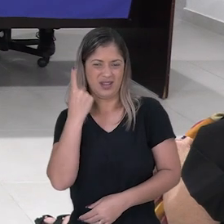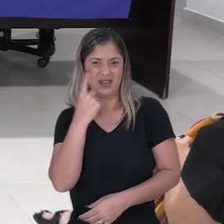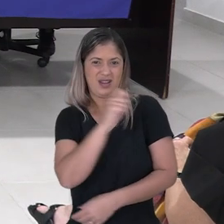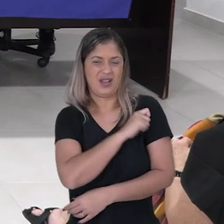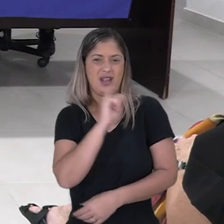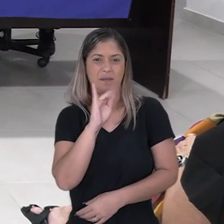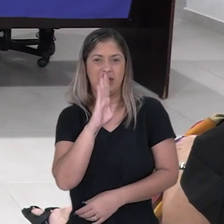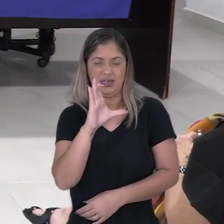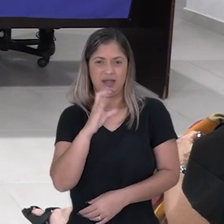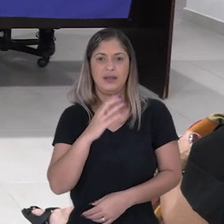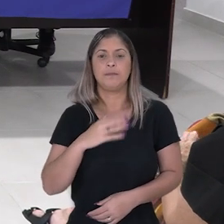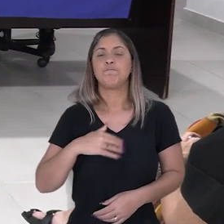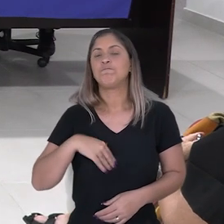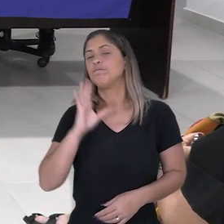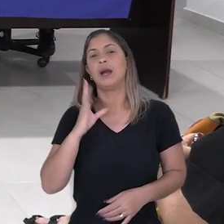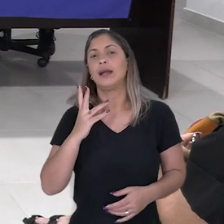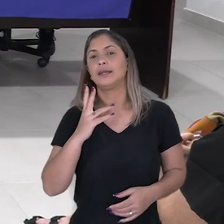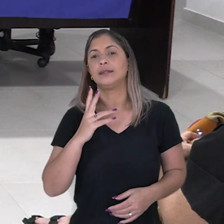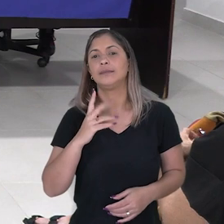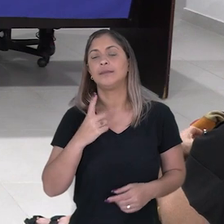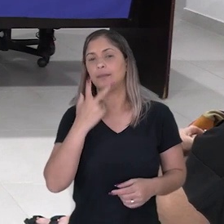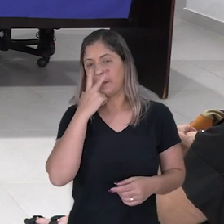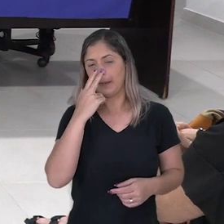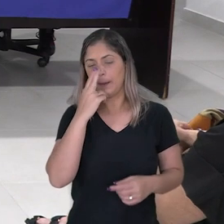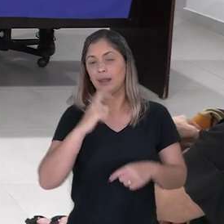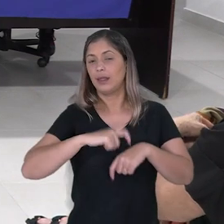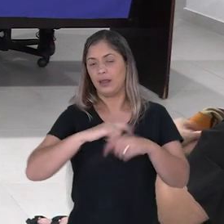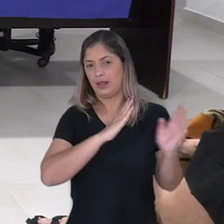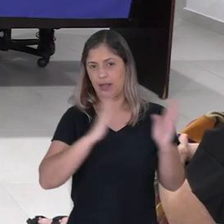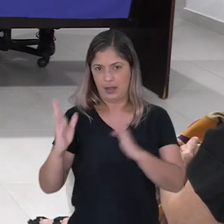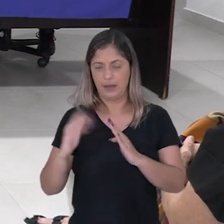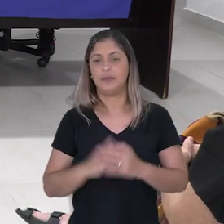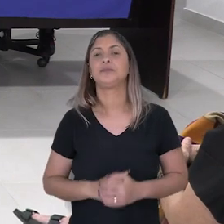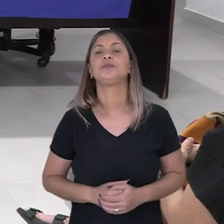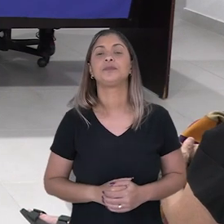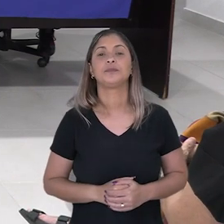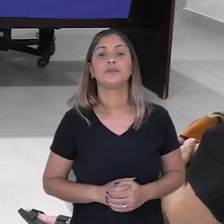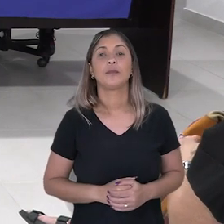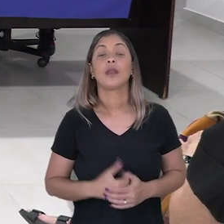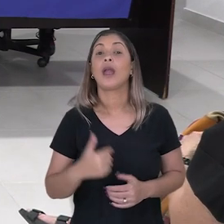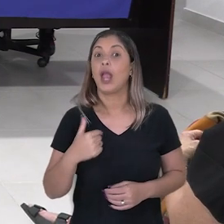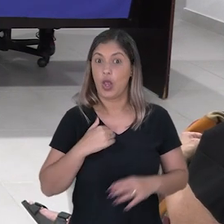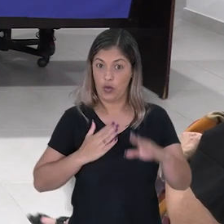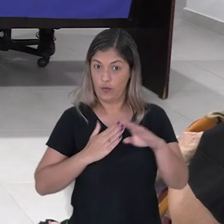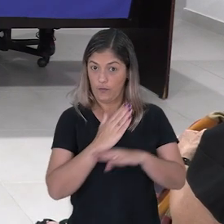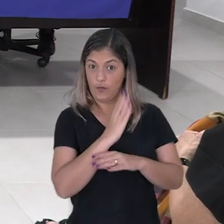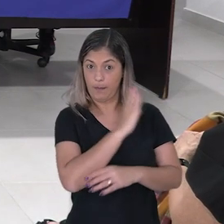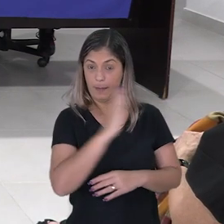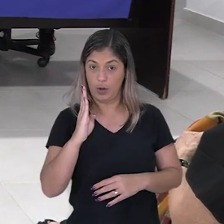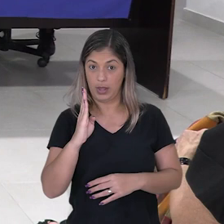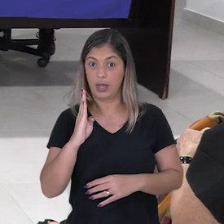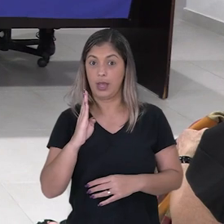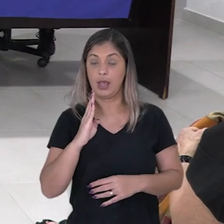aluna assim, mais para colocar um marco de tempo, porque isso não teve relação alguma com o IBC. Eu fui à Biblioteca Municipal de